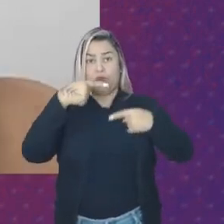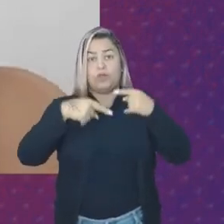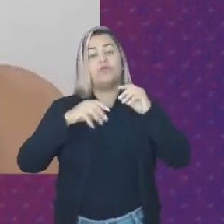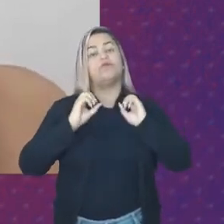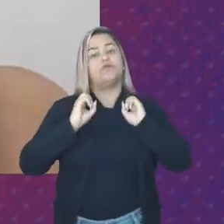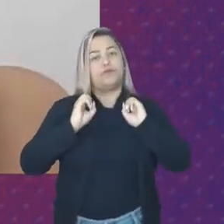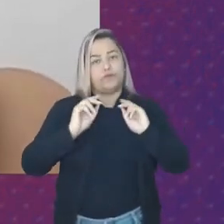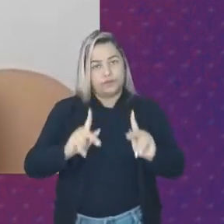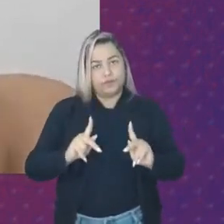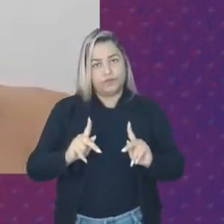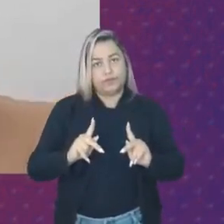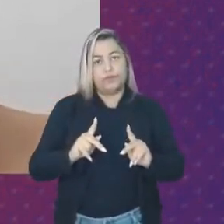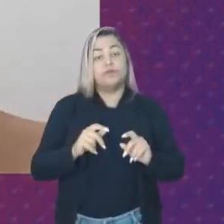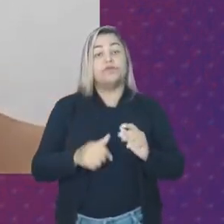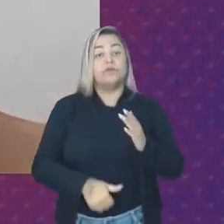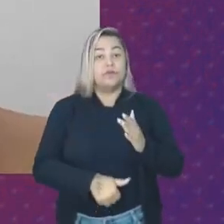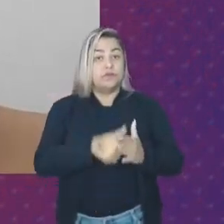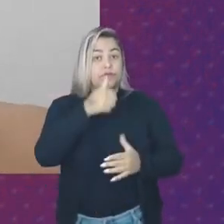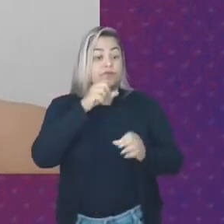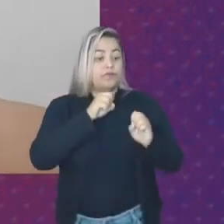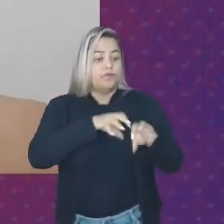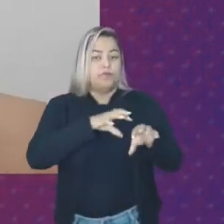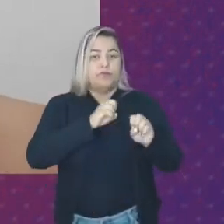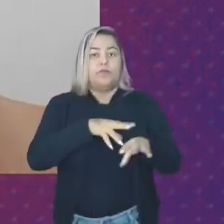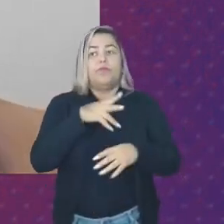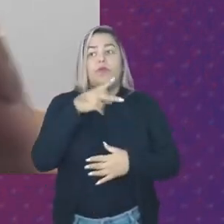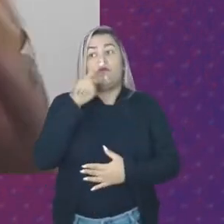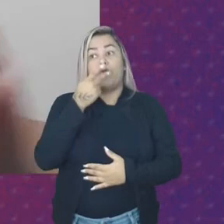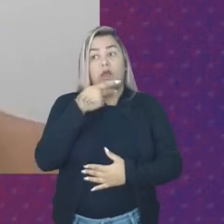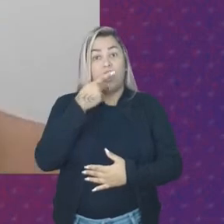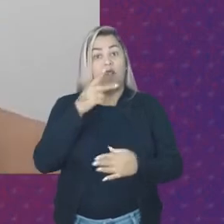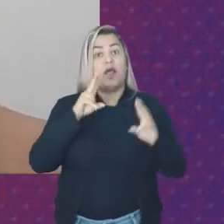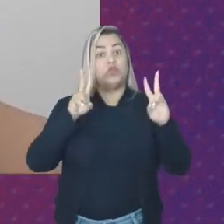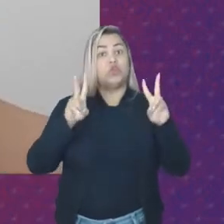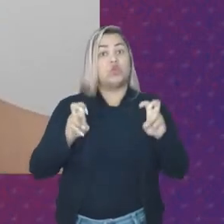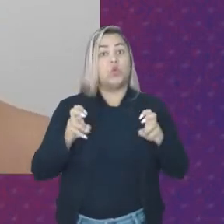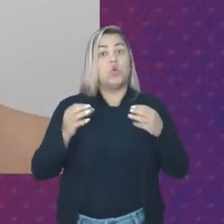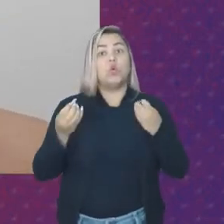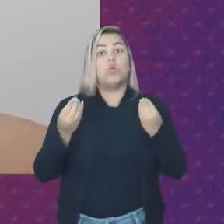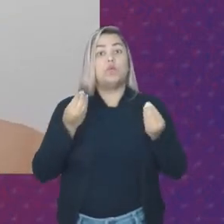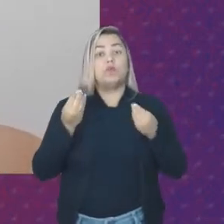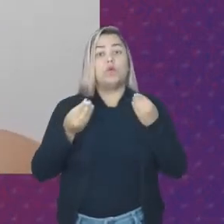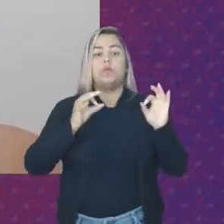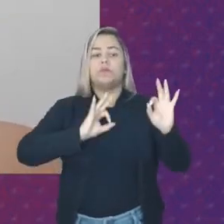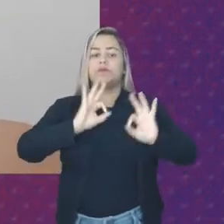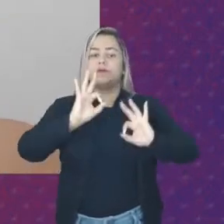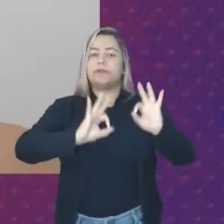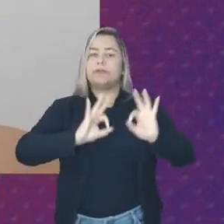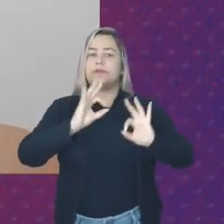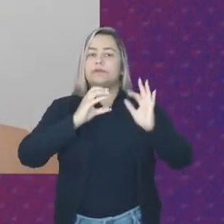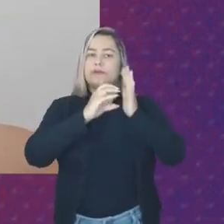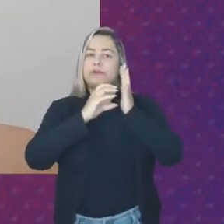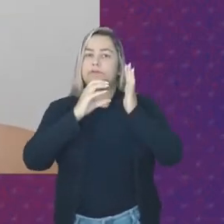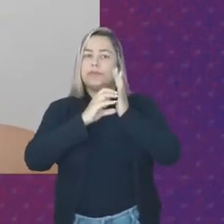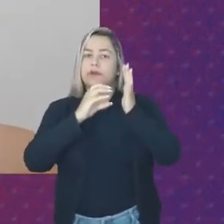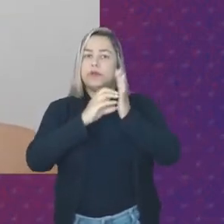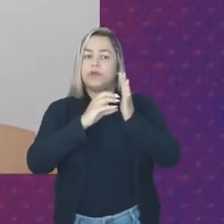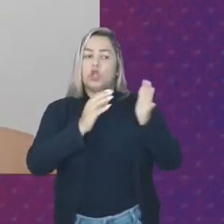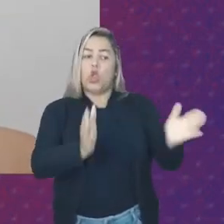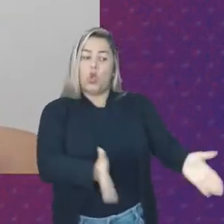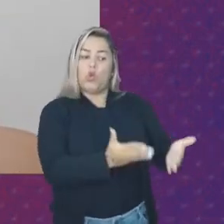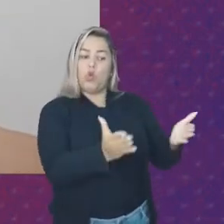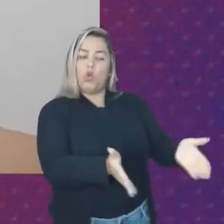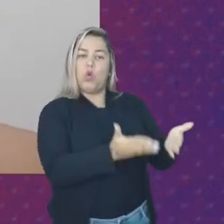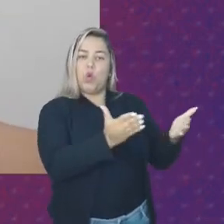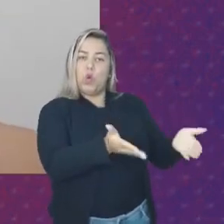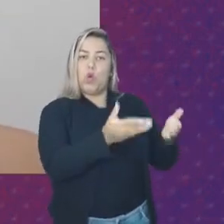Bom, na primeira aula, falando um pouquinho aí sobre como organizar a sua campanha, como estruturar o